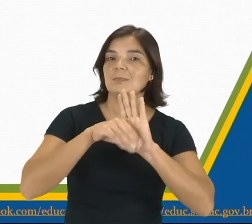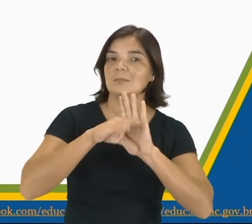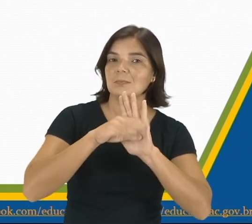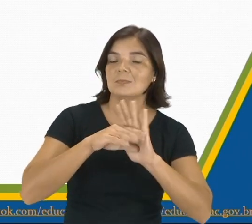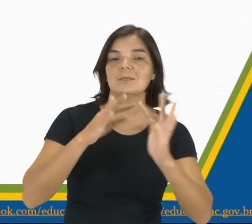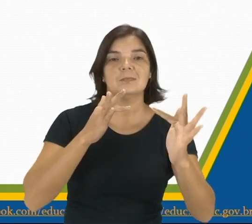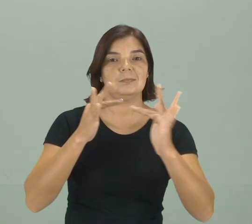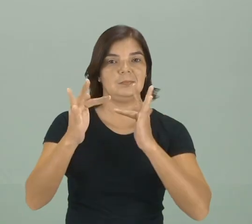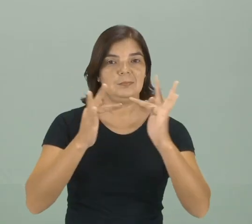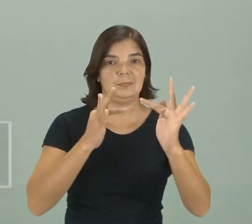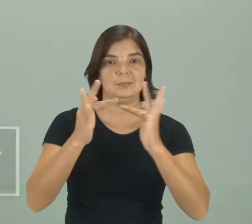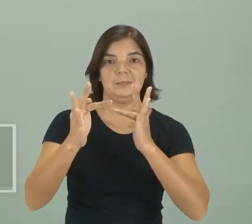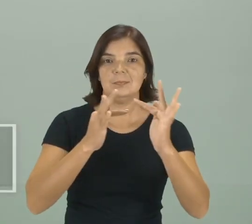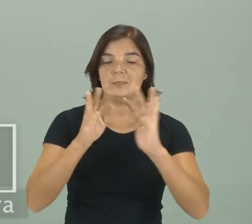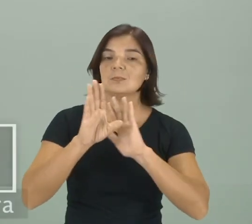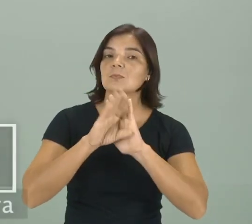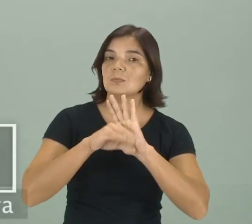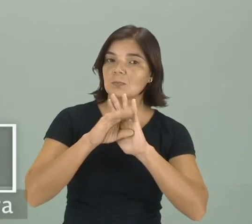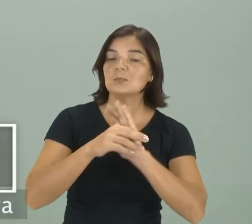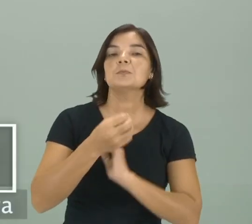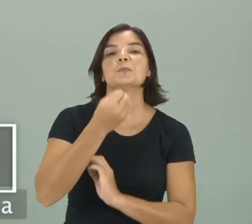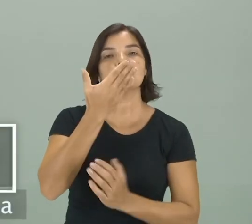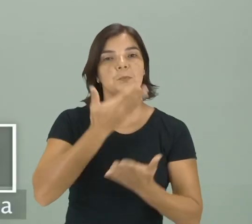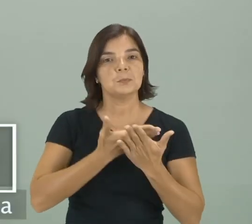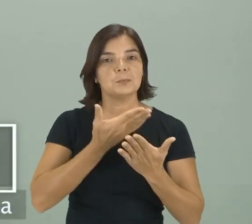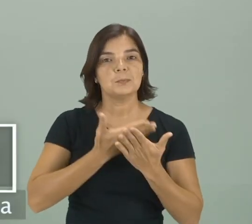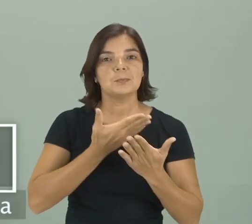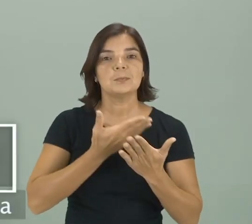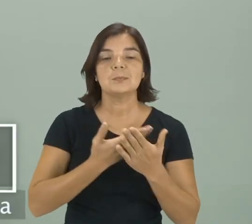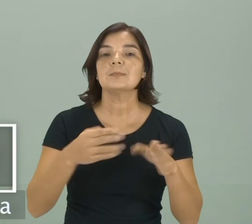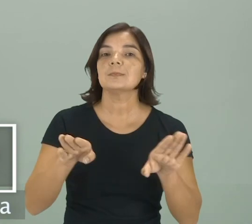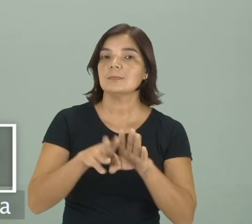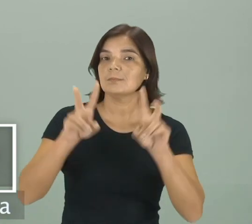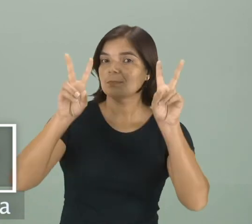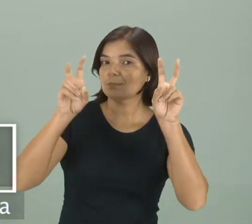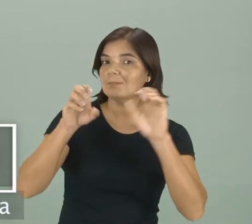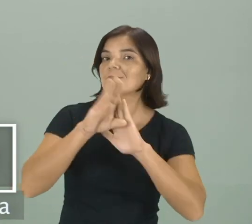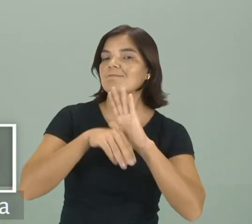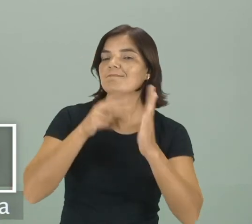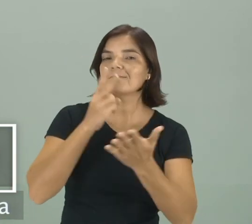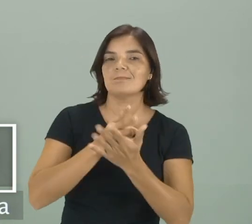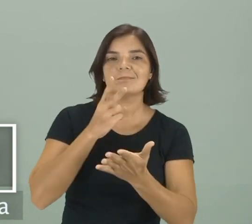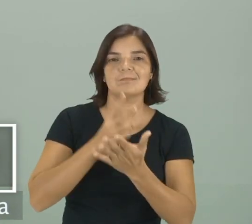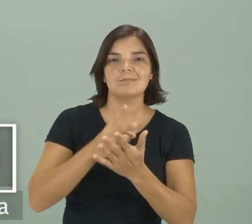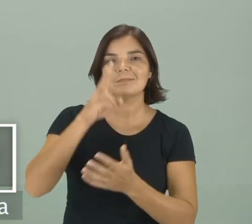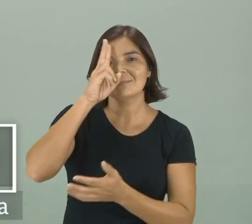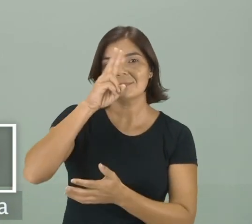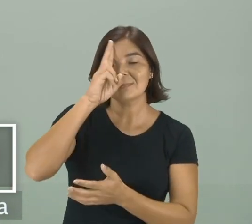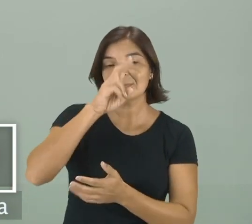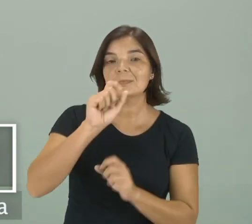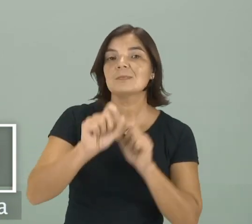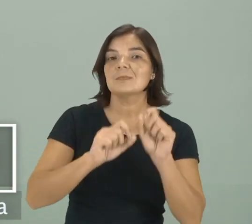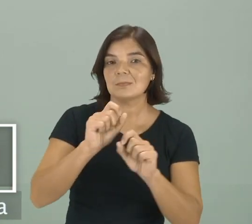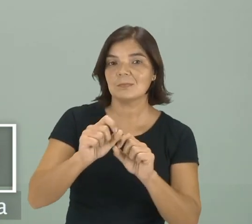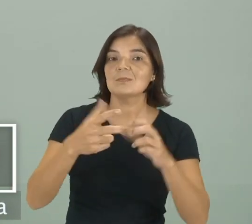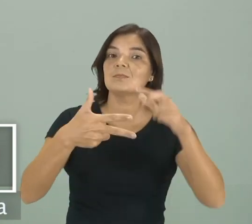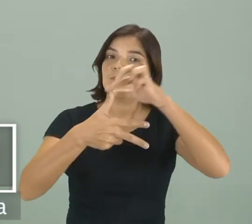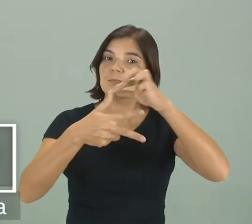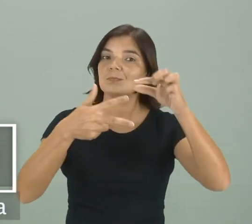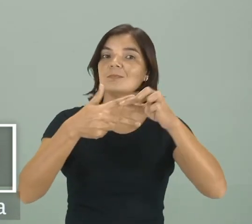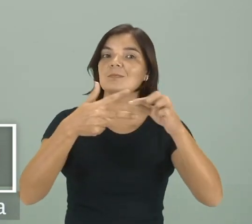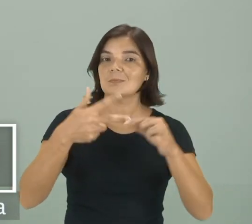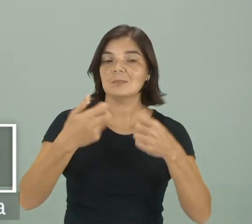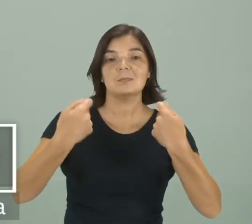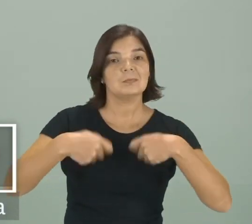de física, um conteúdo muito bom de estudar e um assunto que está sempre recorrente também no Enem, que a